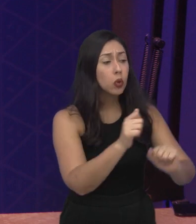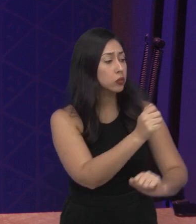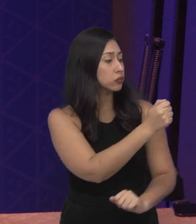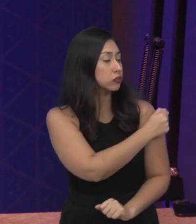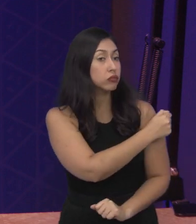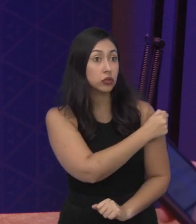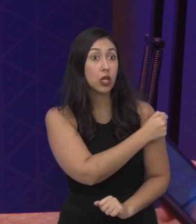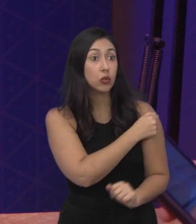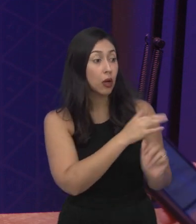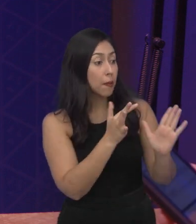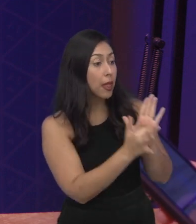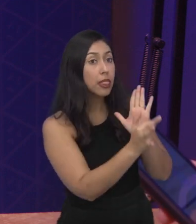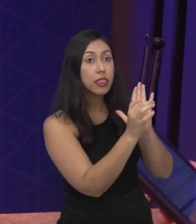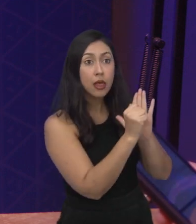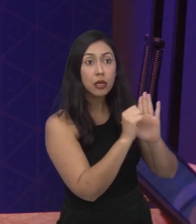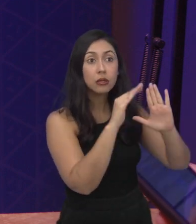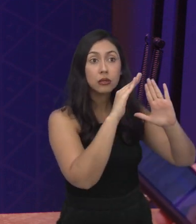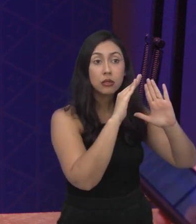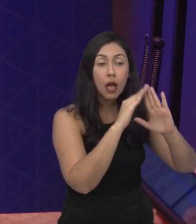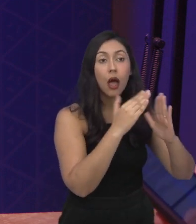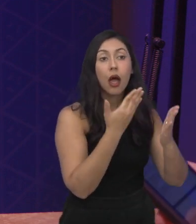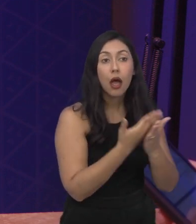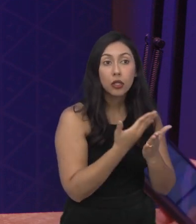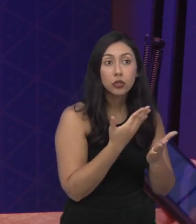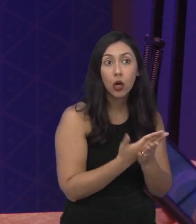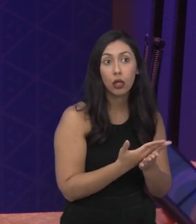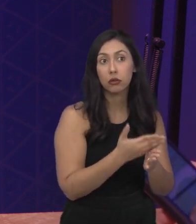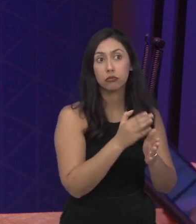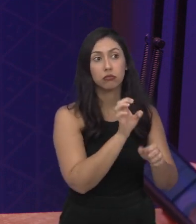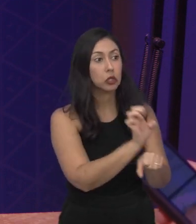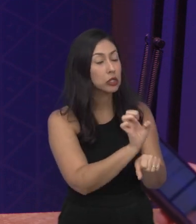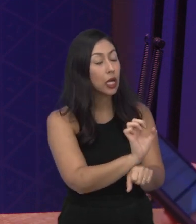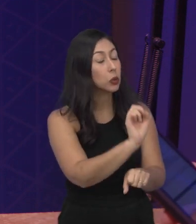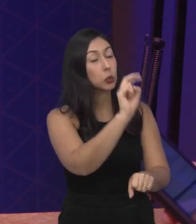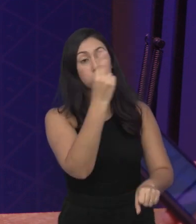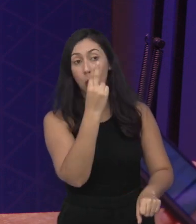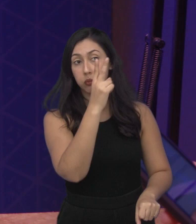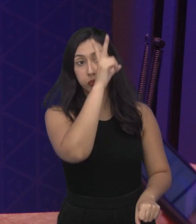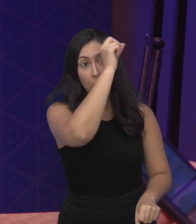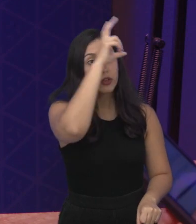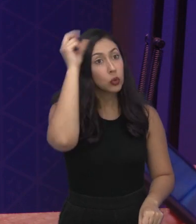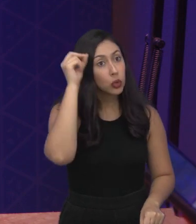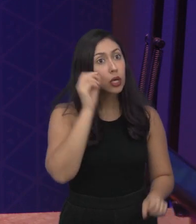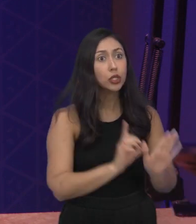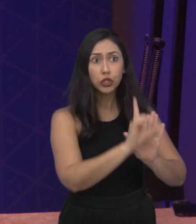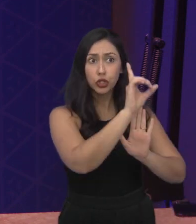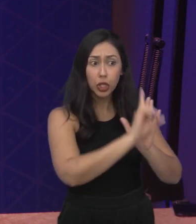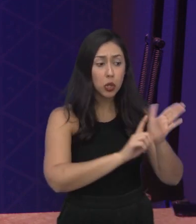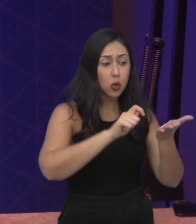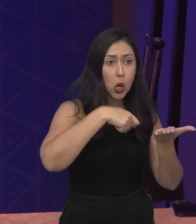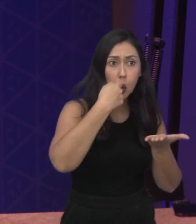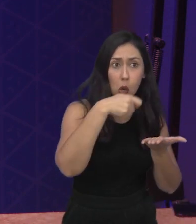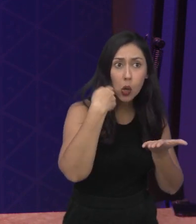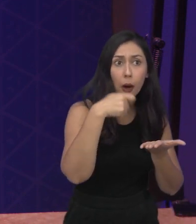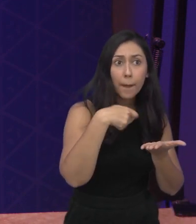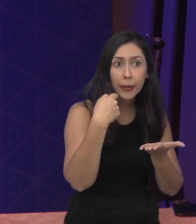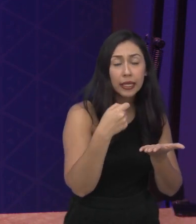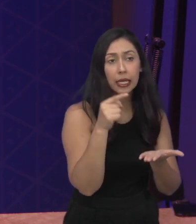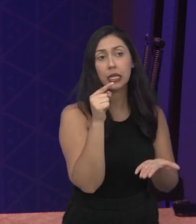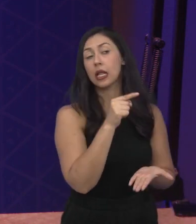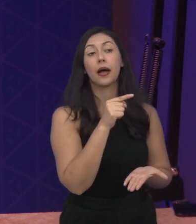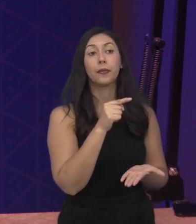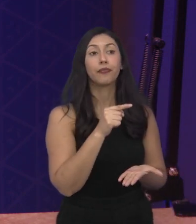rede básica matriculados em escolas públicas. Então, a gente citou, né, Samu, durante o programa que